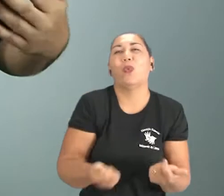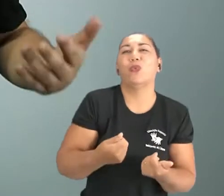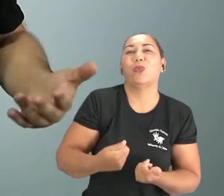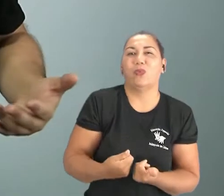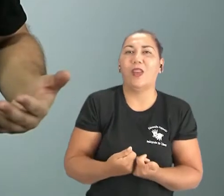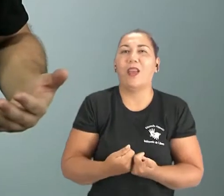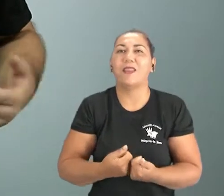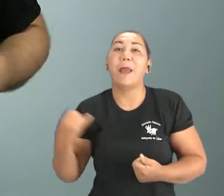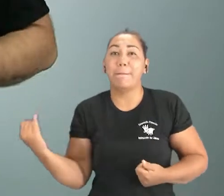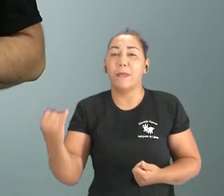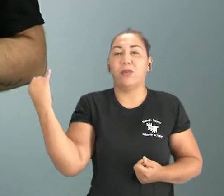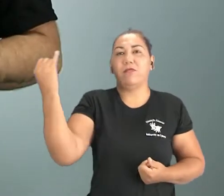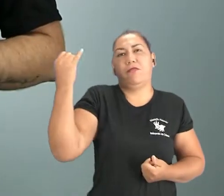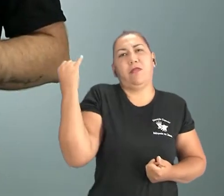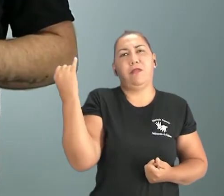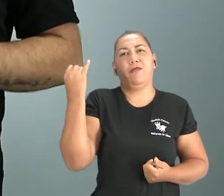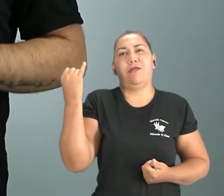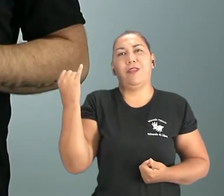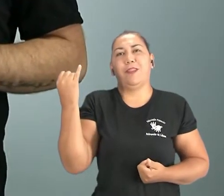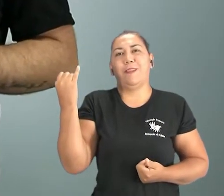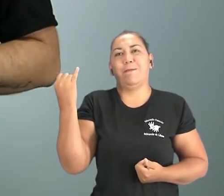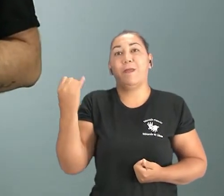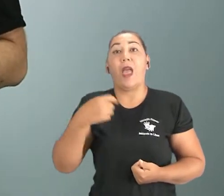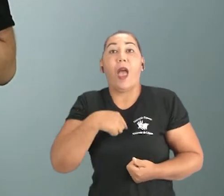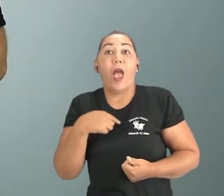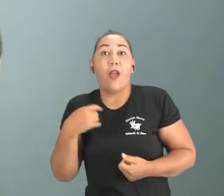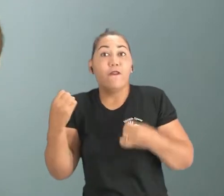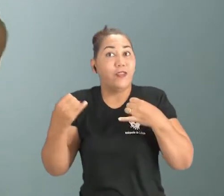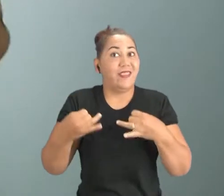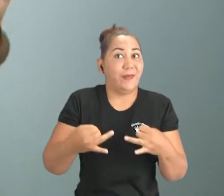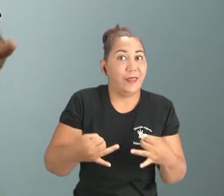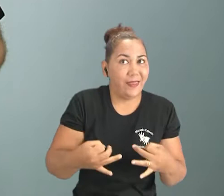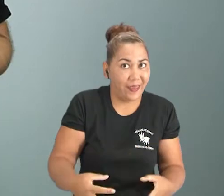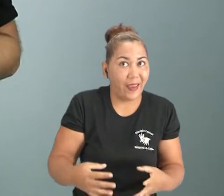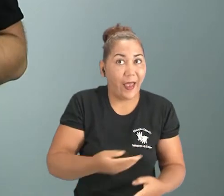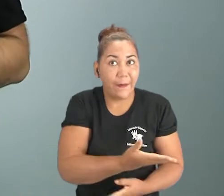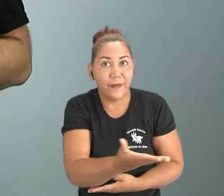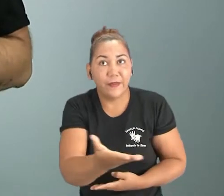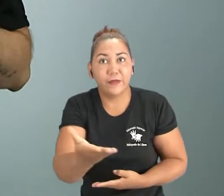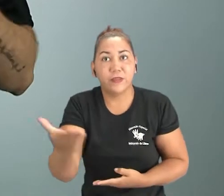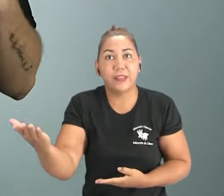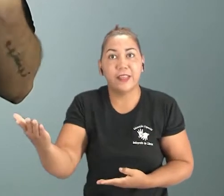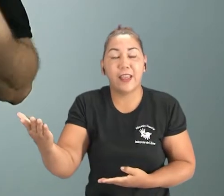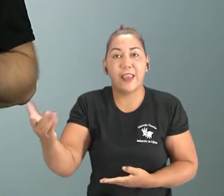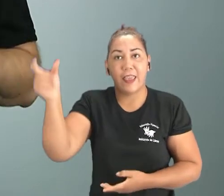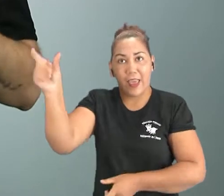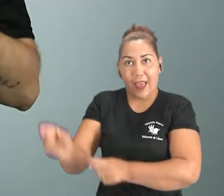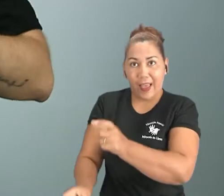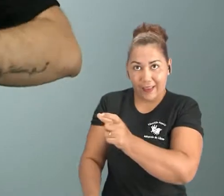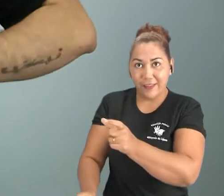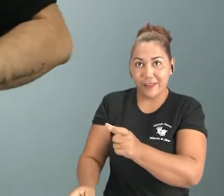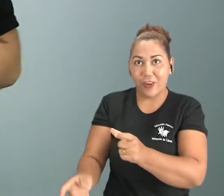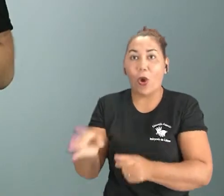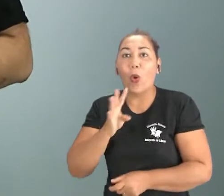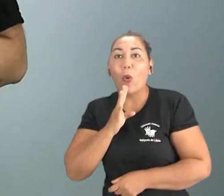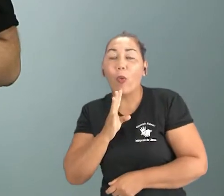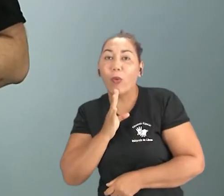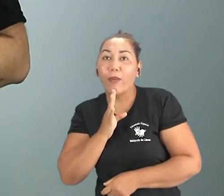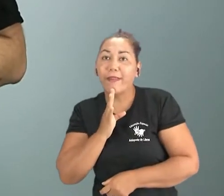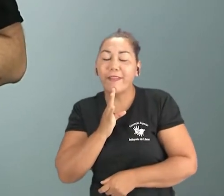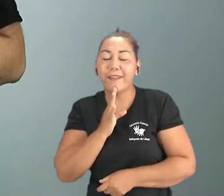somos importantes e eu falar pra vocês de alguém que tem